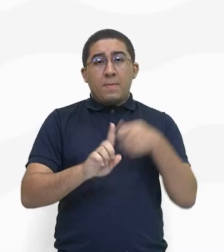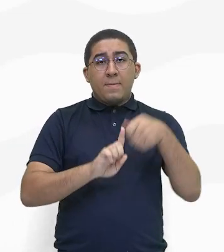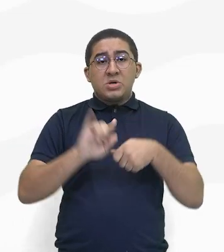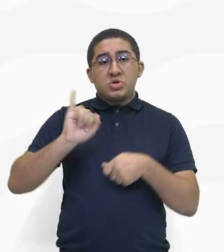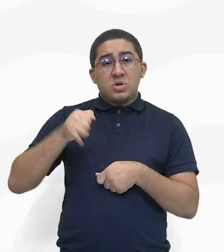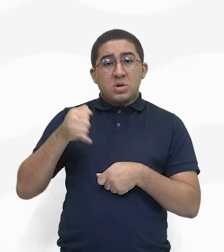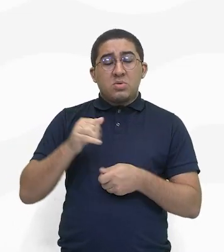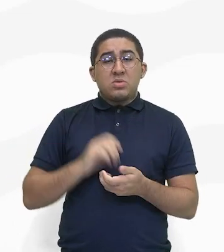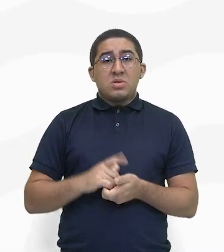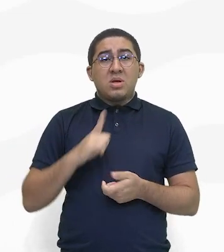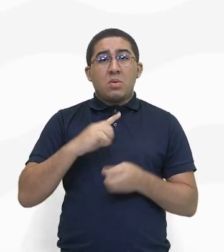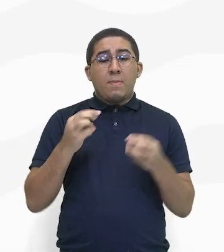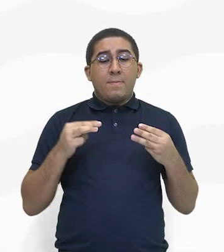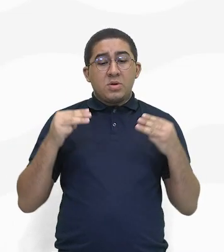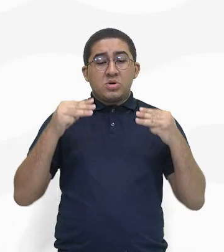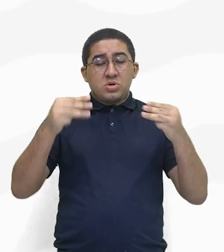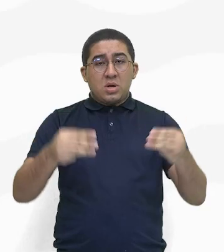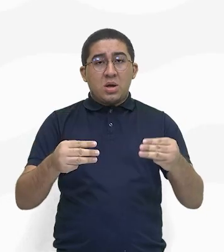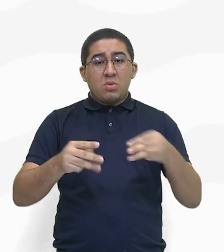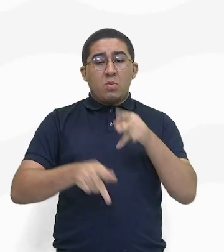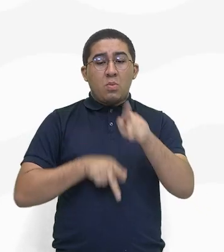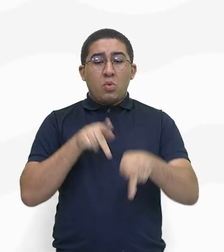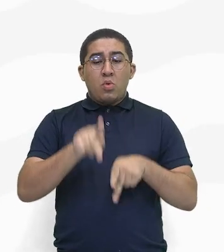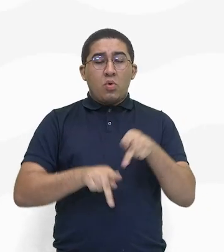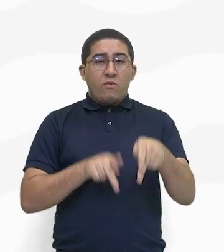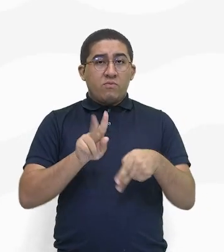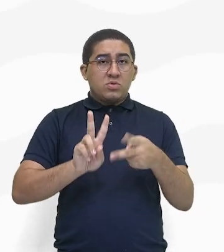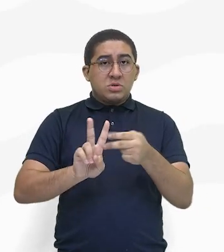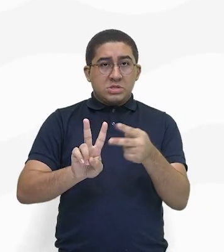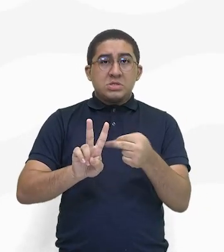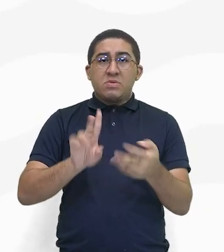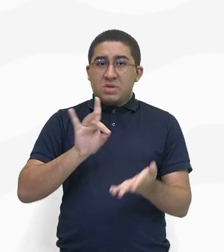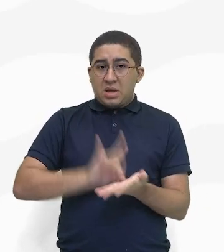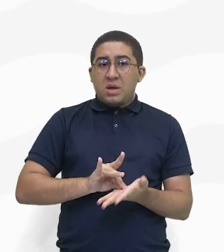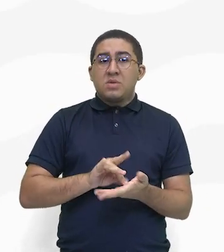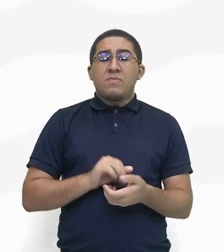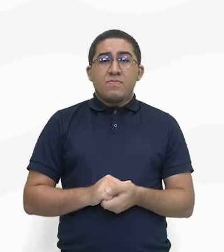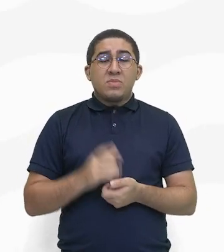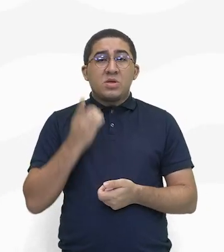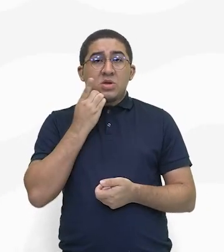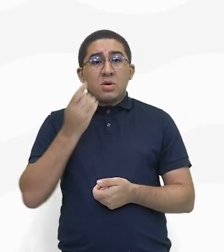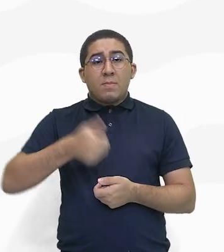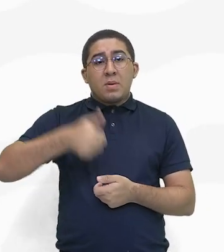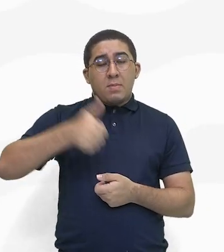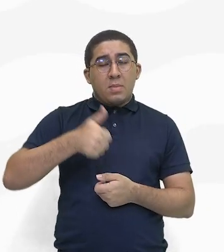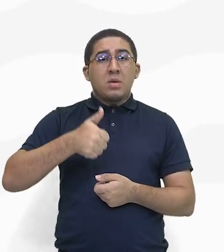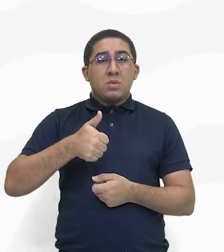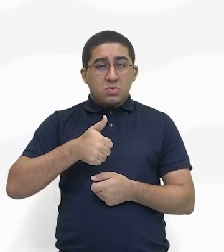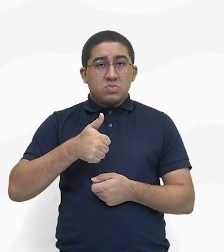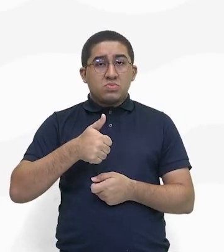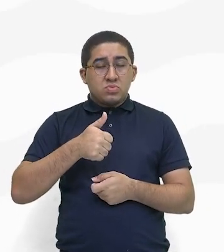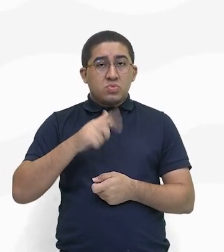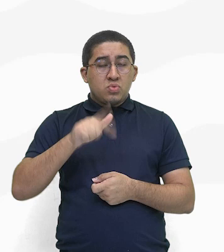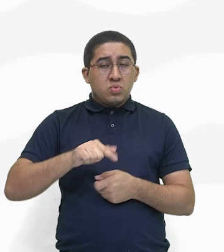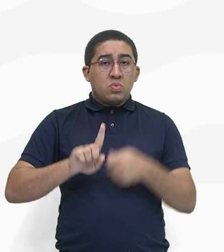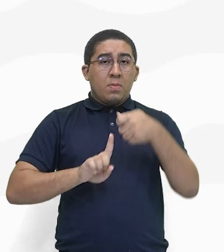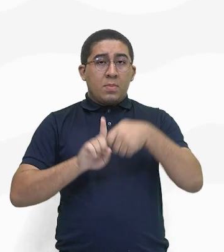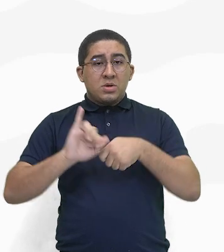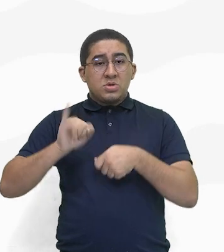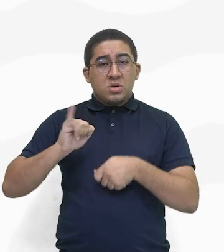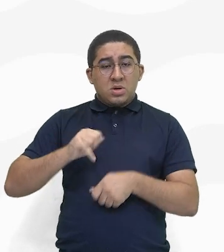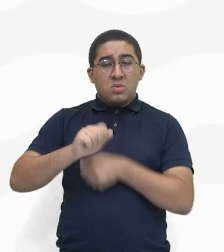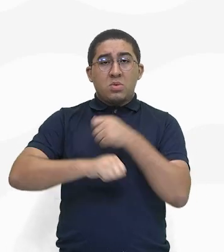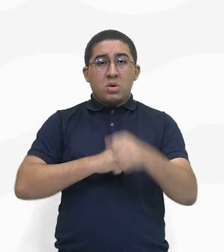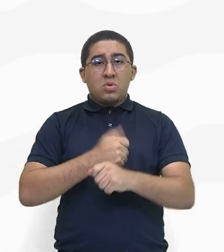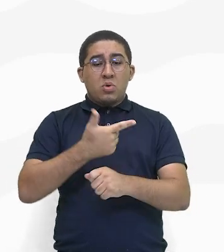Indígenas. Ministério dos Povos Indígenas mesmo. Só que bacana, né? agora MPI. tem ministério. É um ministério que foi criado no